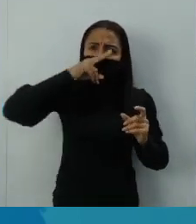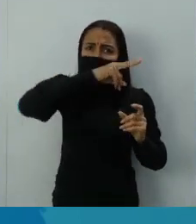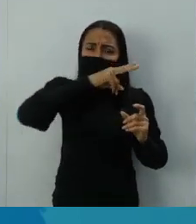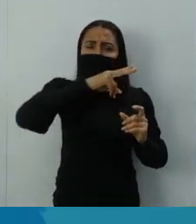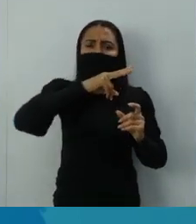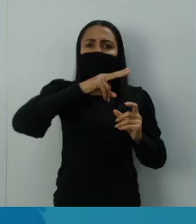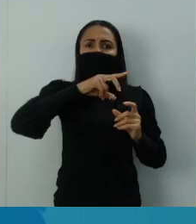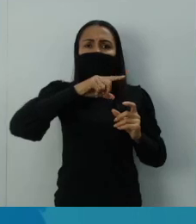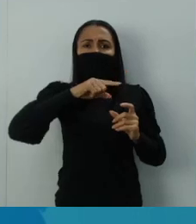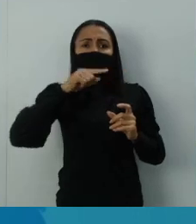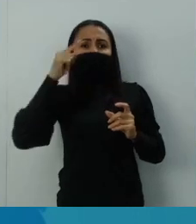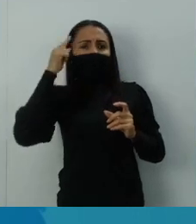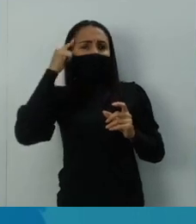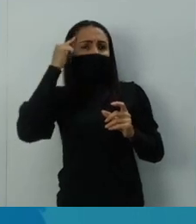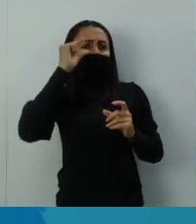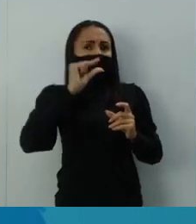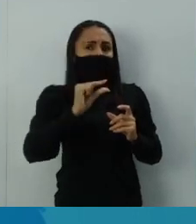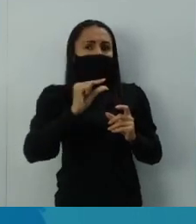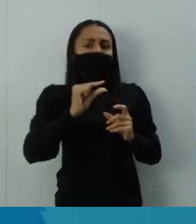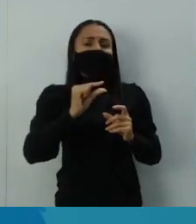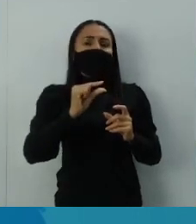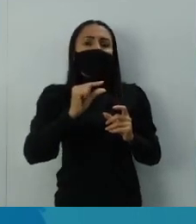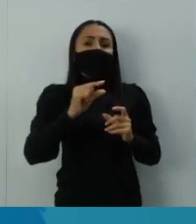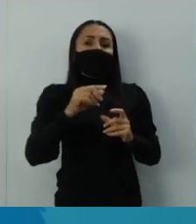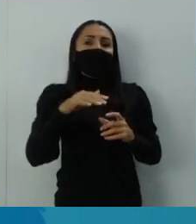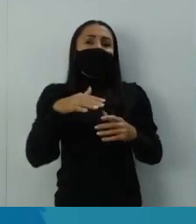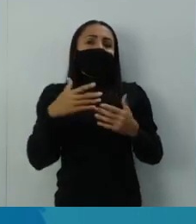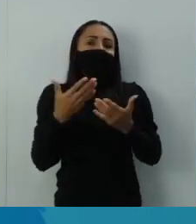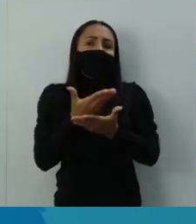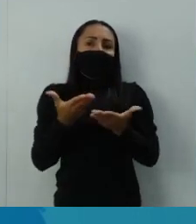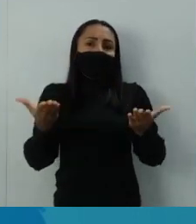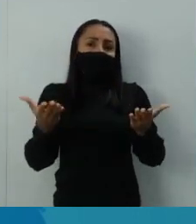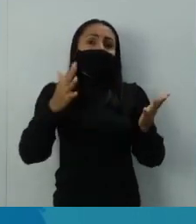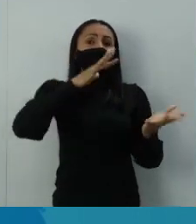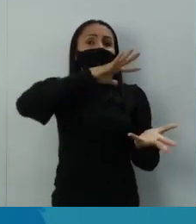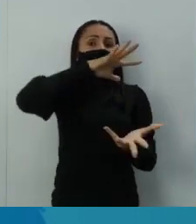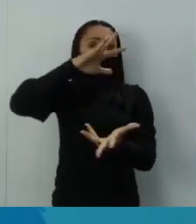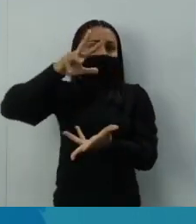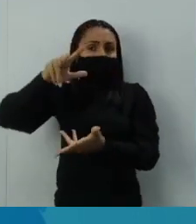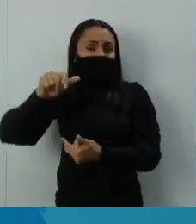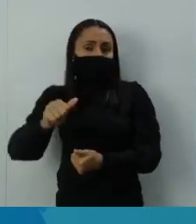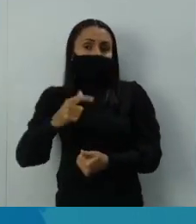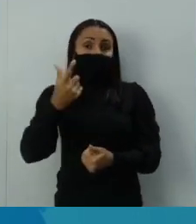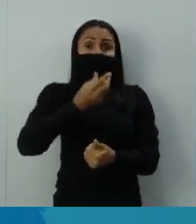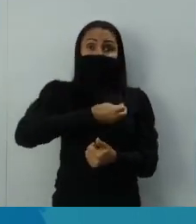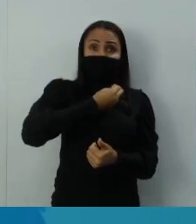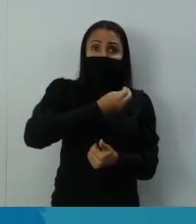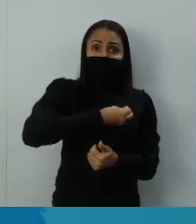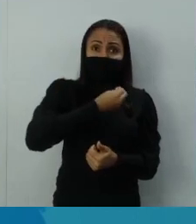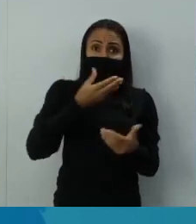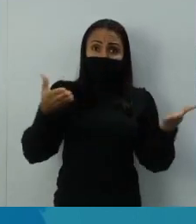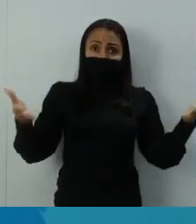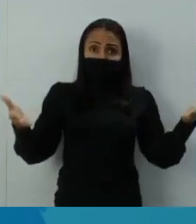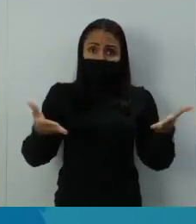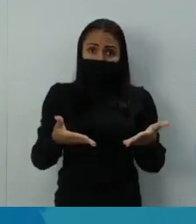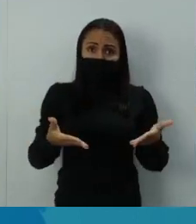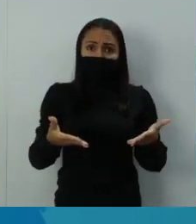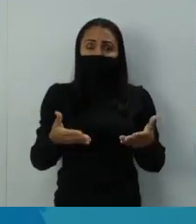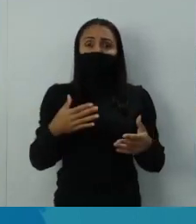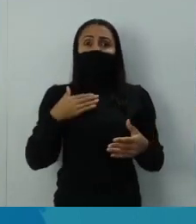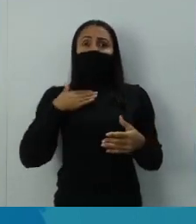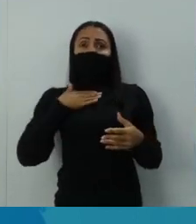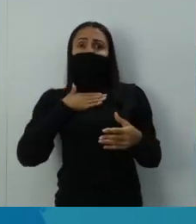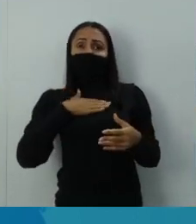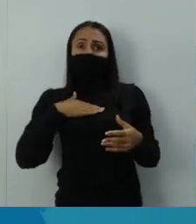em relação a esse mundo que nós vivemos. E ela disse, e eu gosto muito